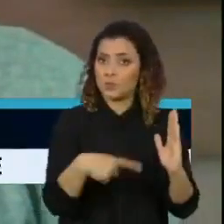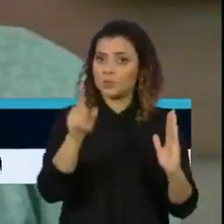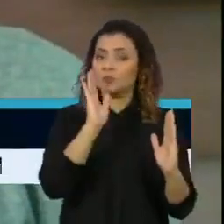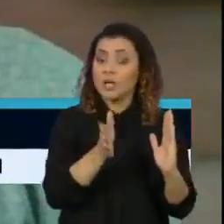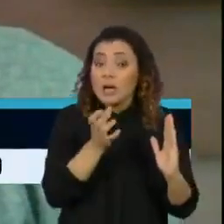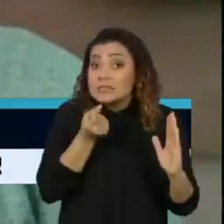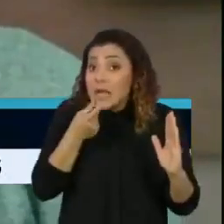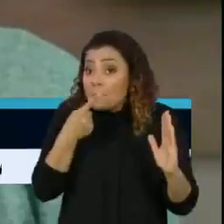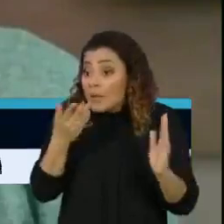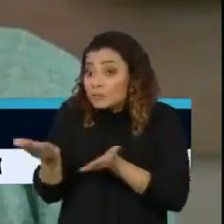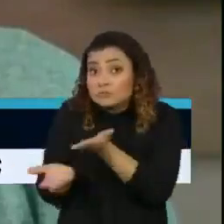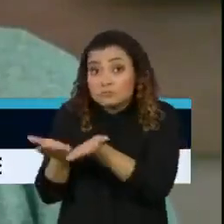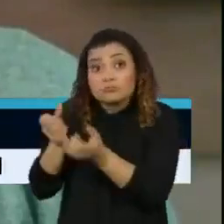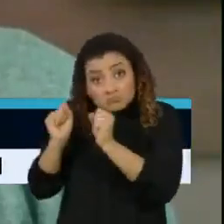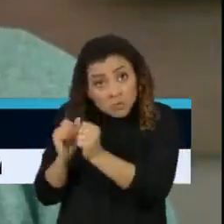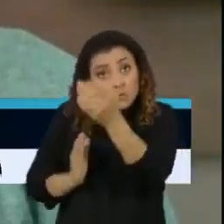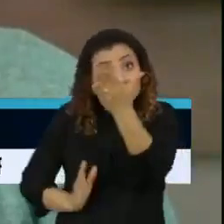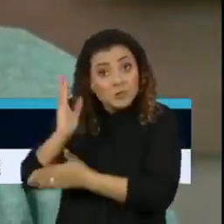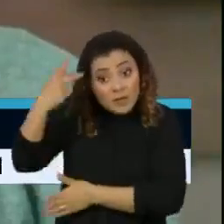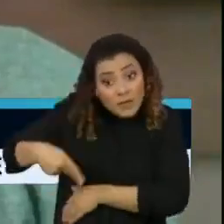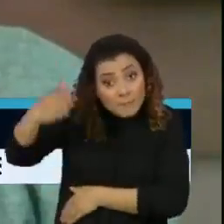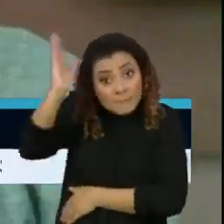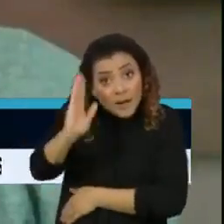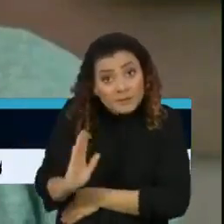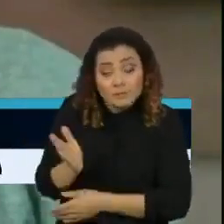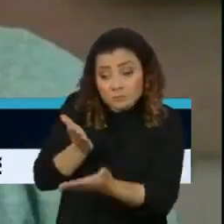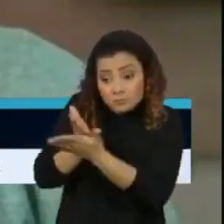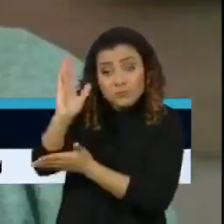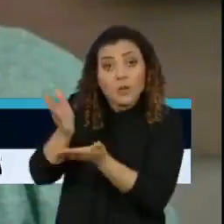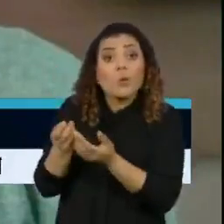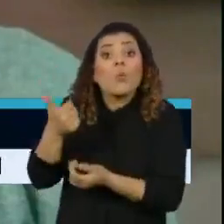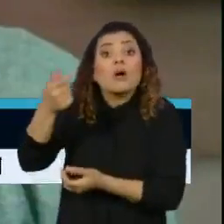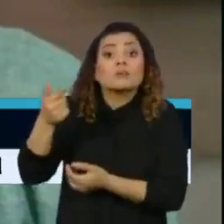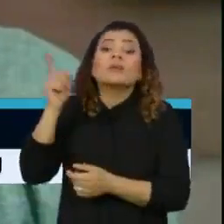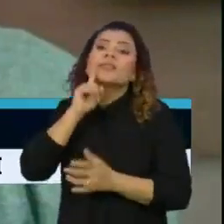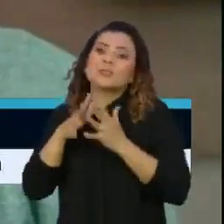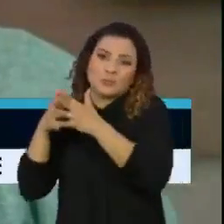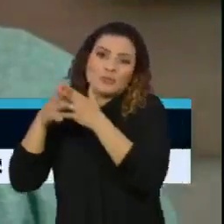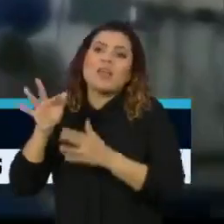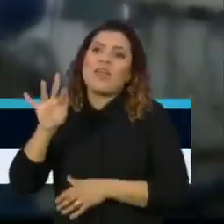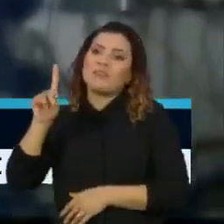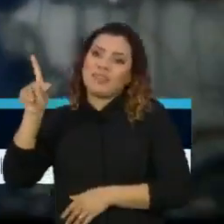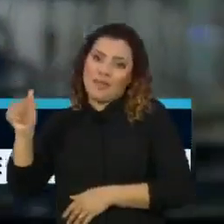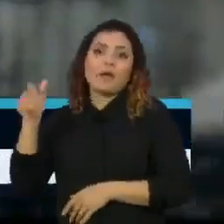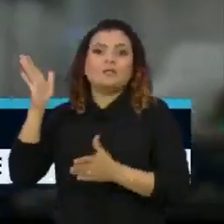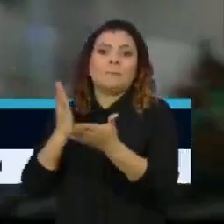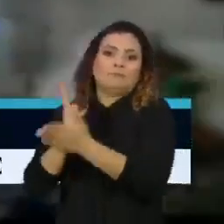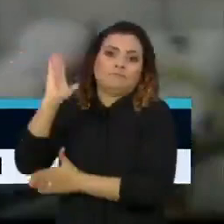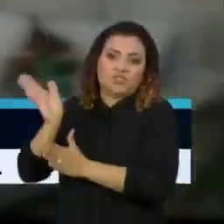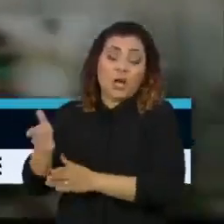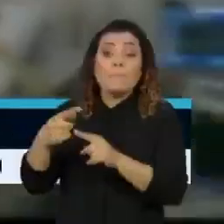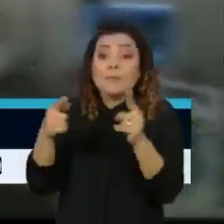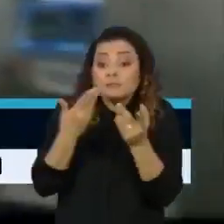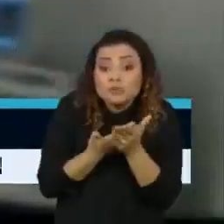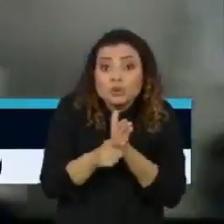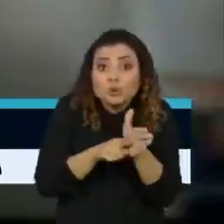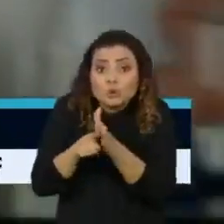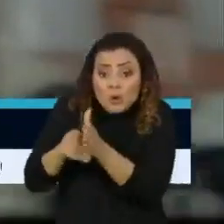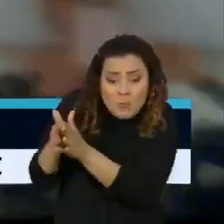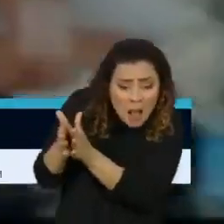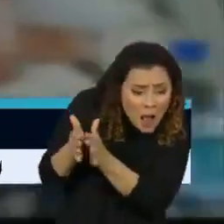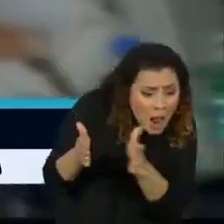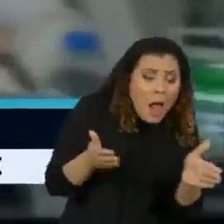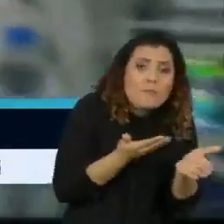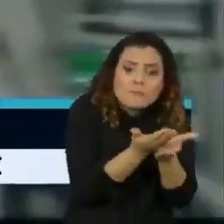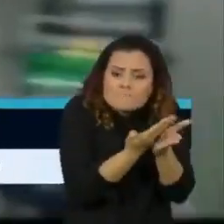medicamento aprovado para uso a aqui no Brasil como vai o vindo novos estudos poderão